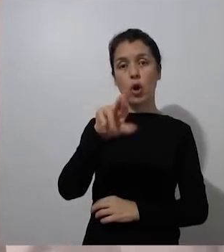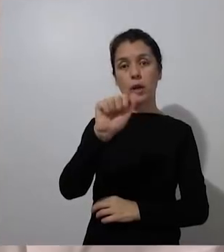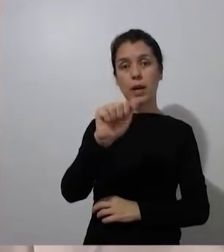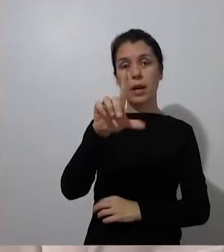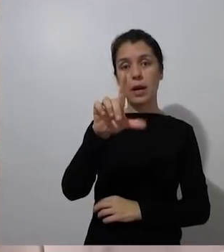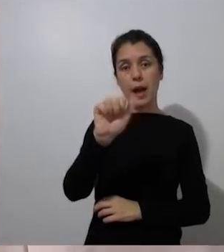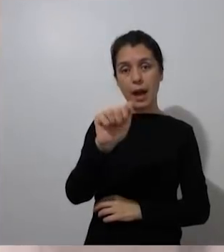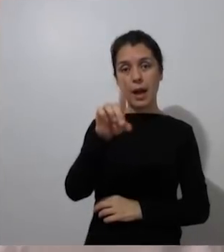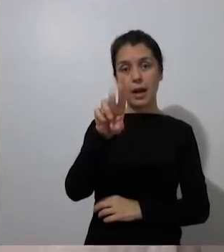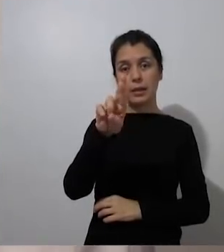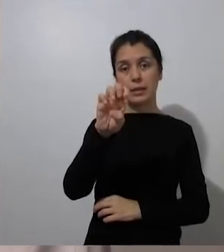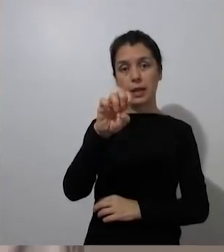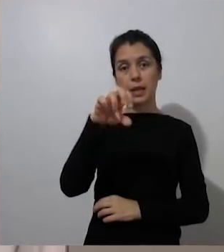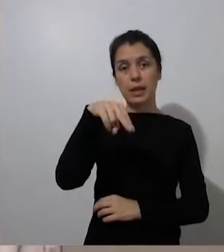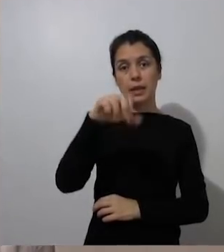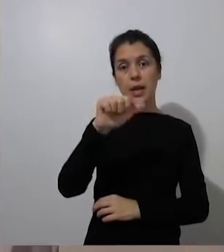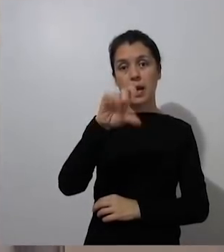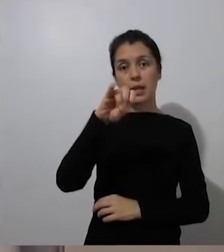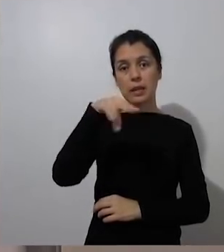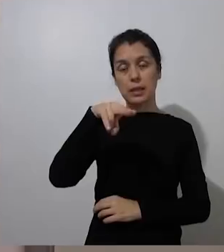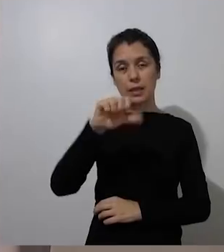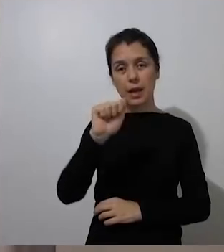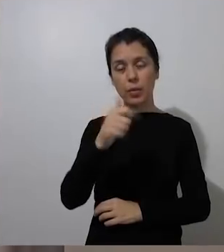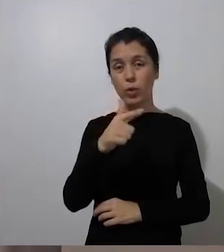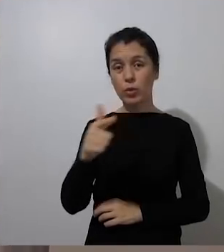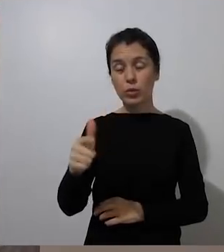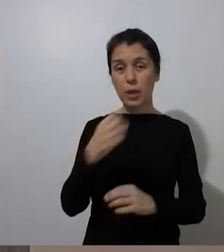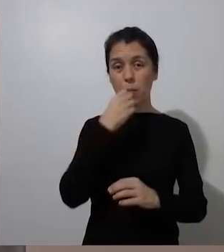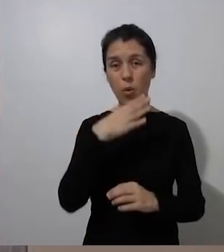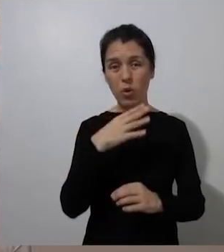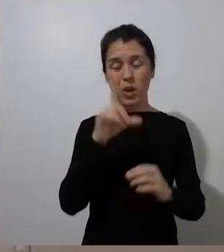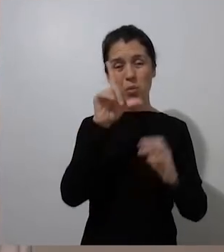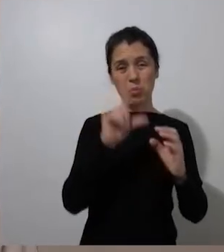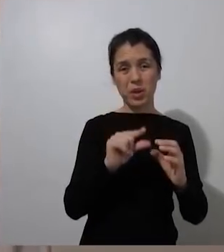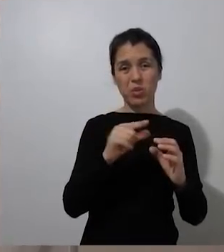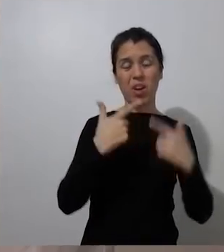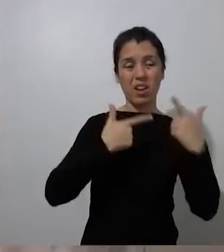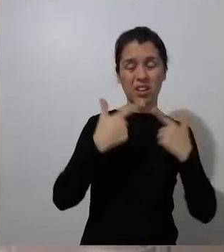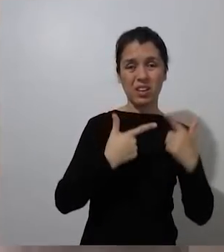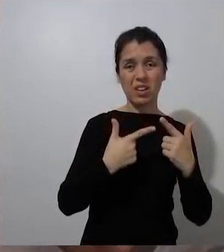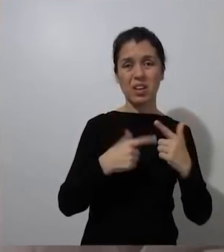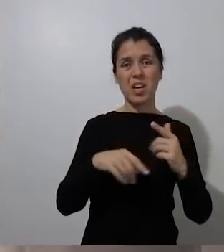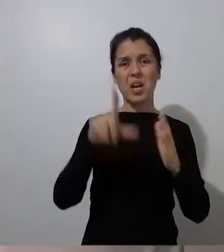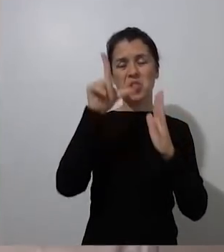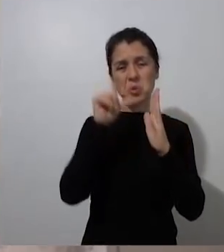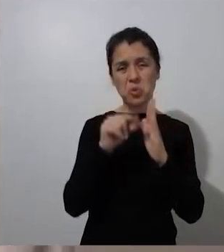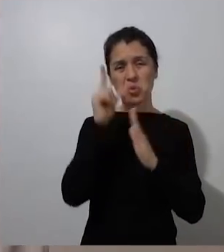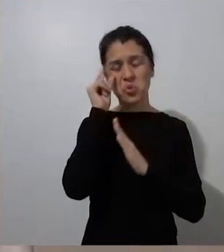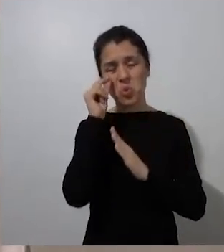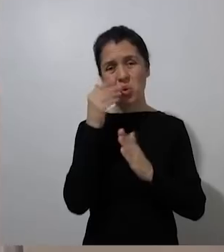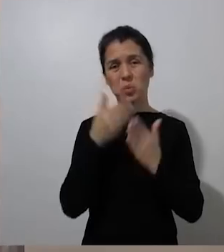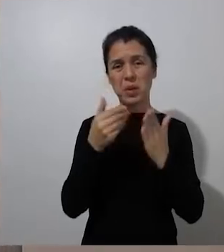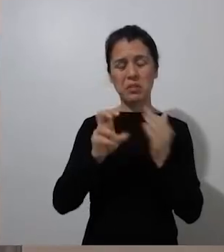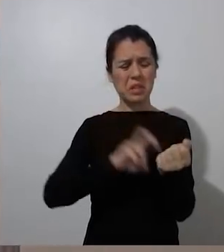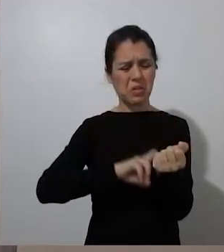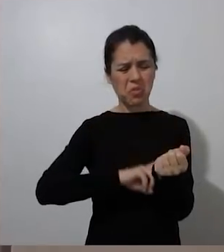outro é noradrenalina. Então, quando não se produz a serotonina de uma maneira eficaz, eu perco o humor, perco o sono, fico